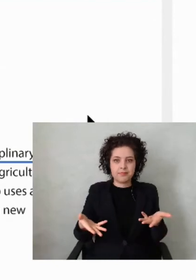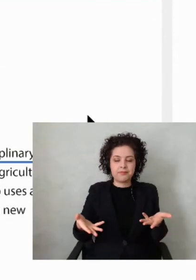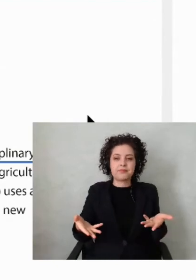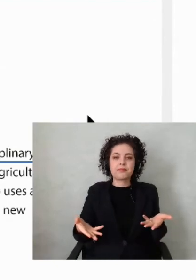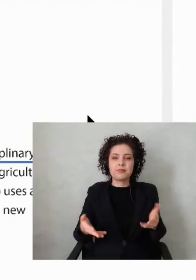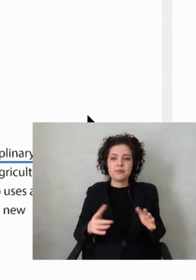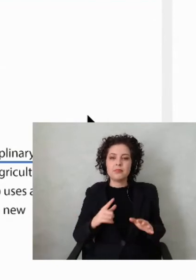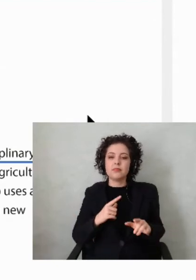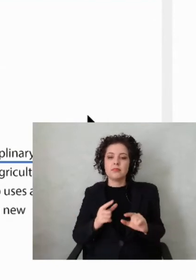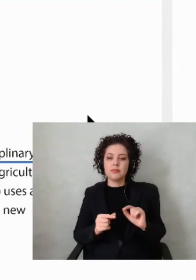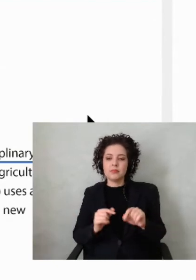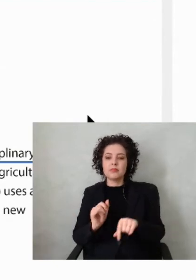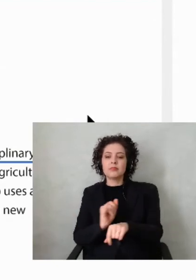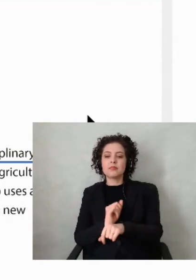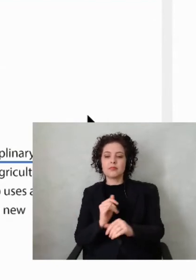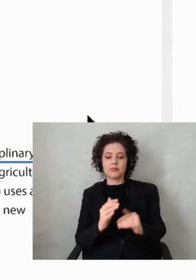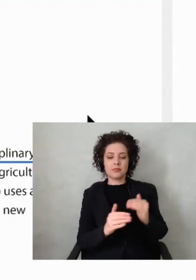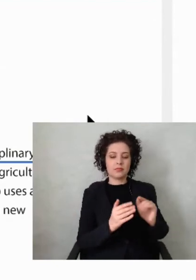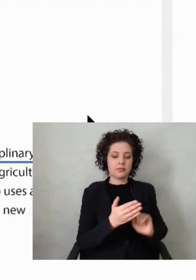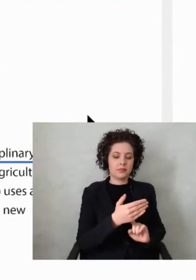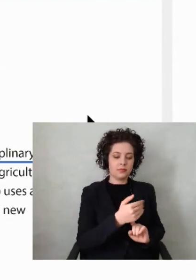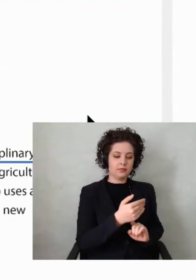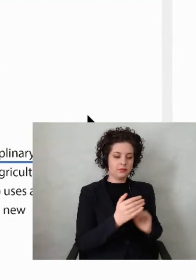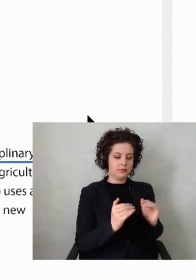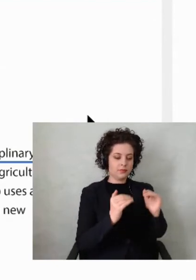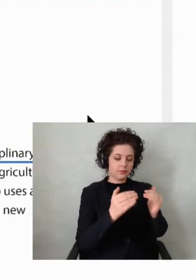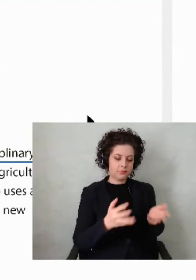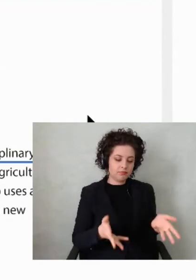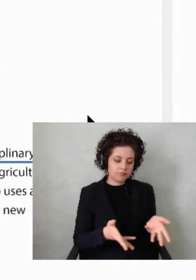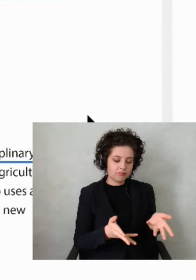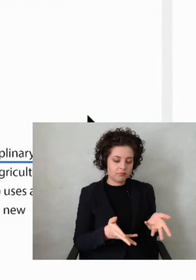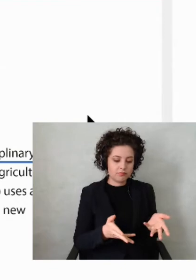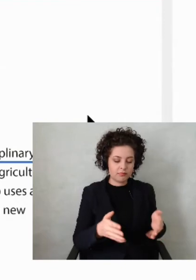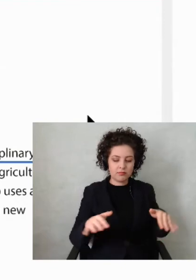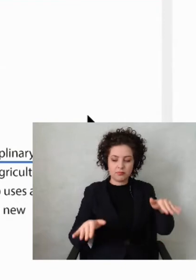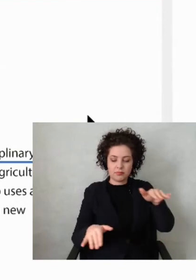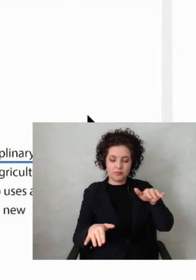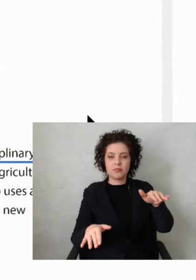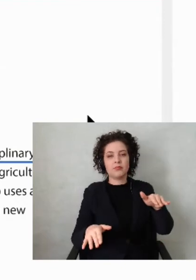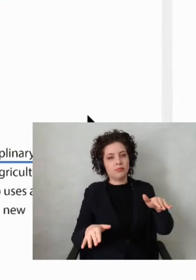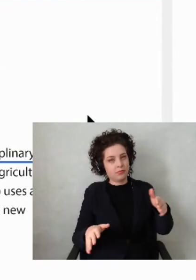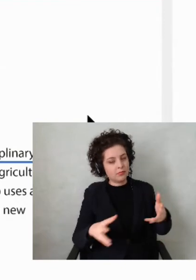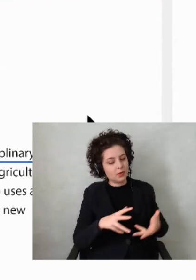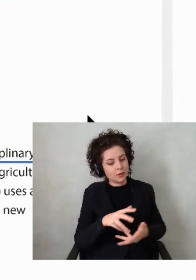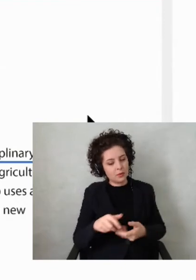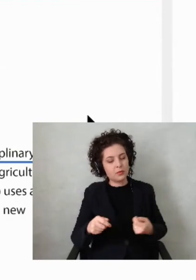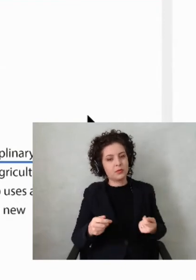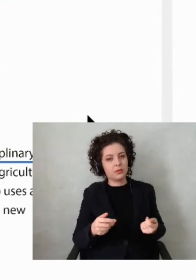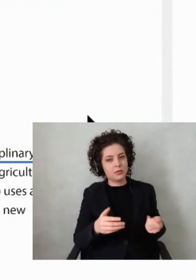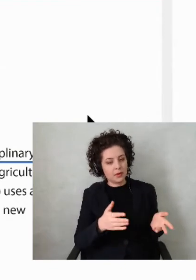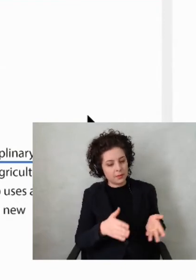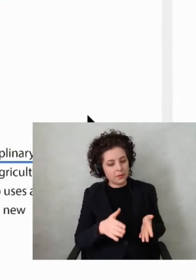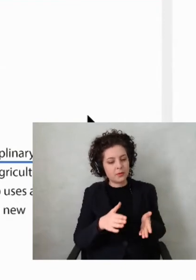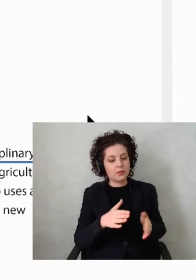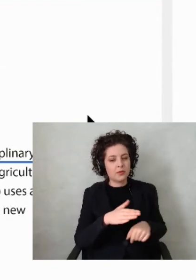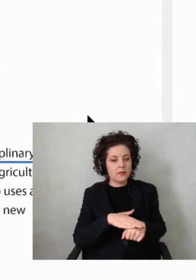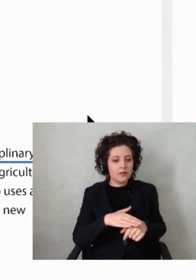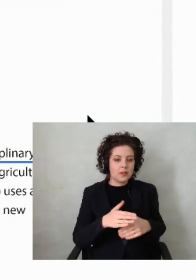de desenvolvimento tecnológico distribuídos pelo mundo, com produção